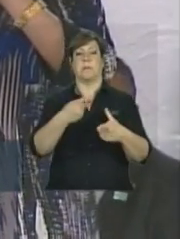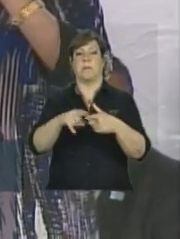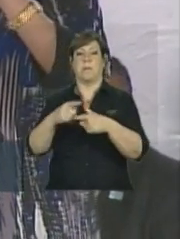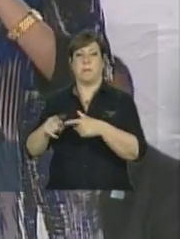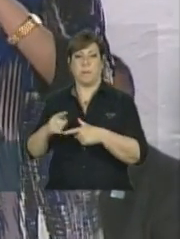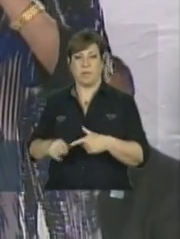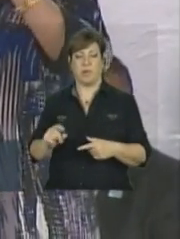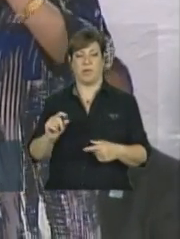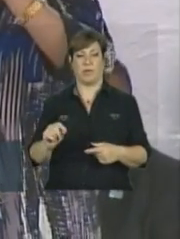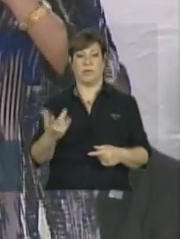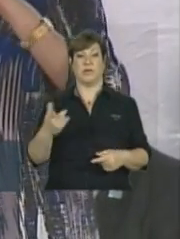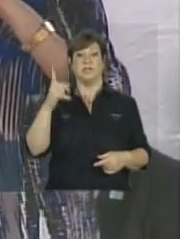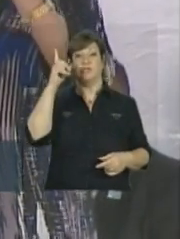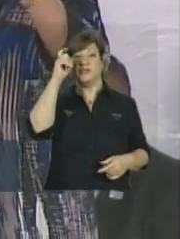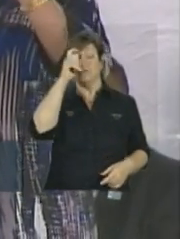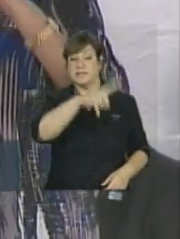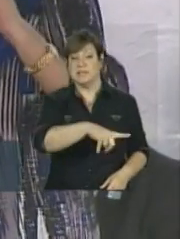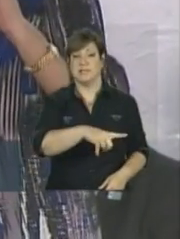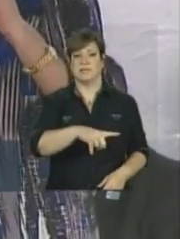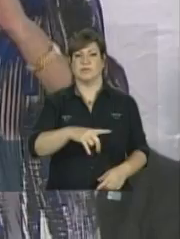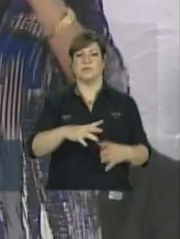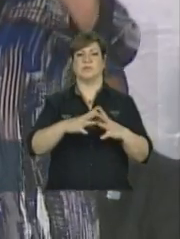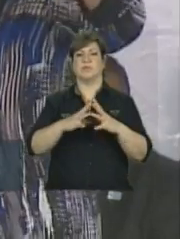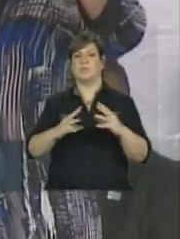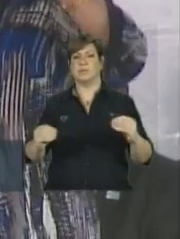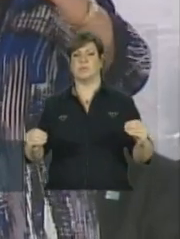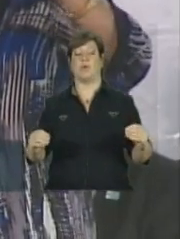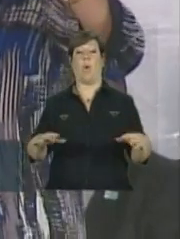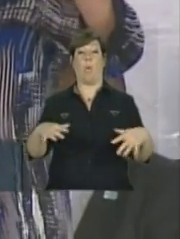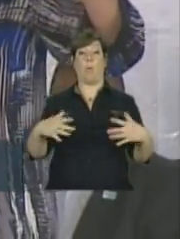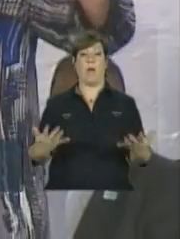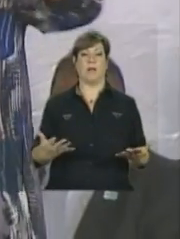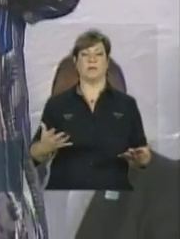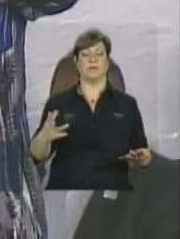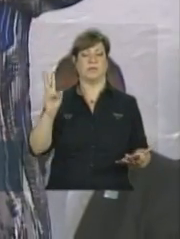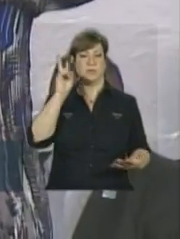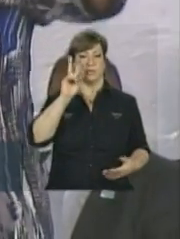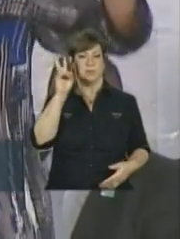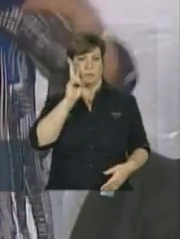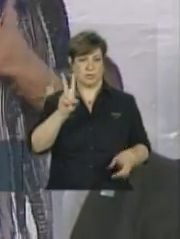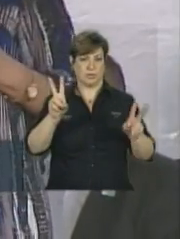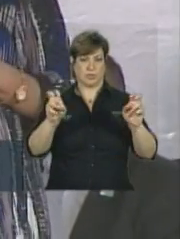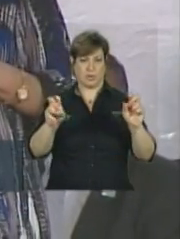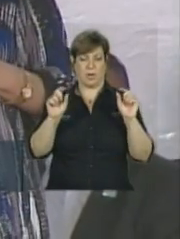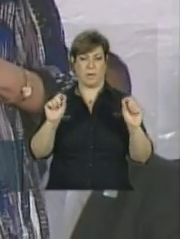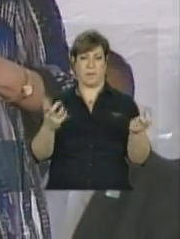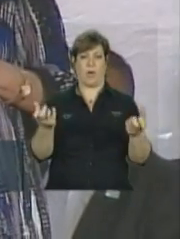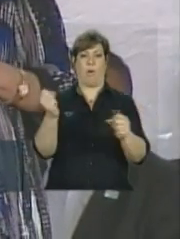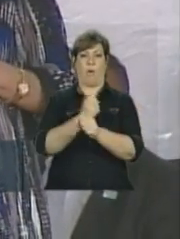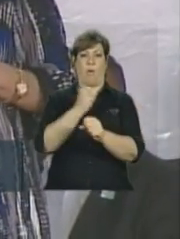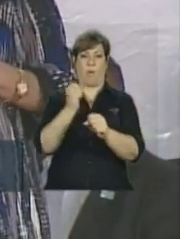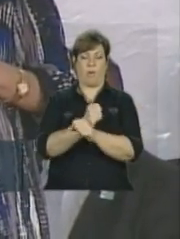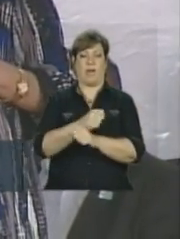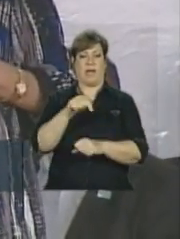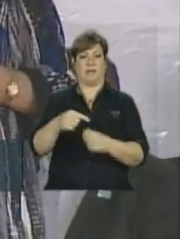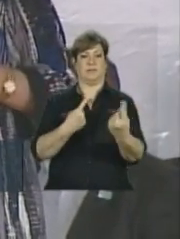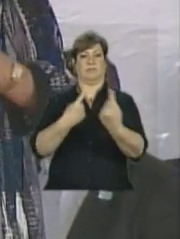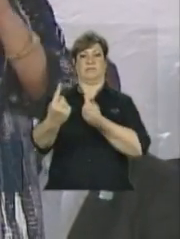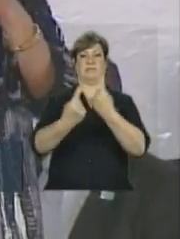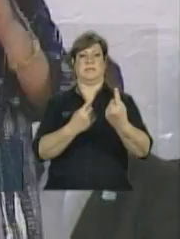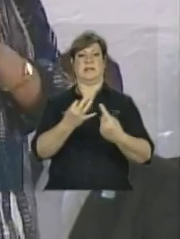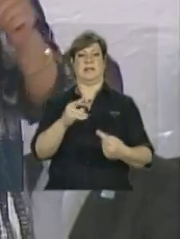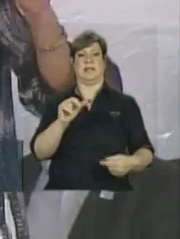problemas de difícil resolução quando se trata de construir esse